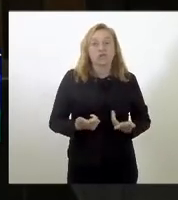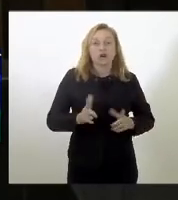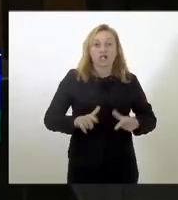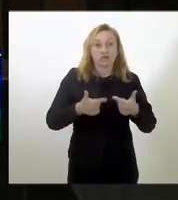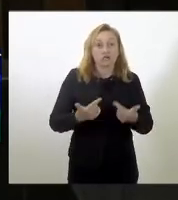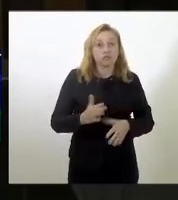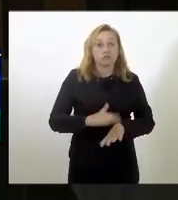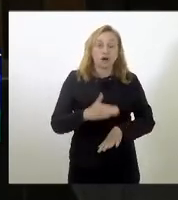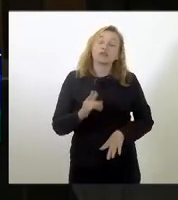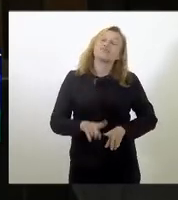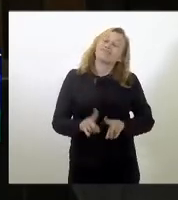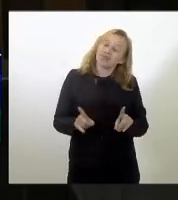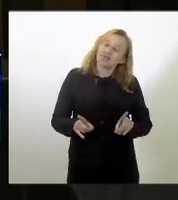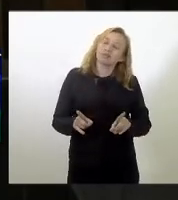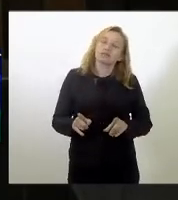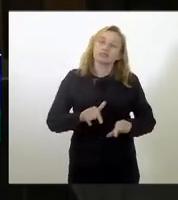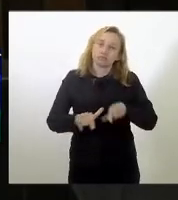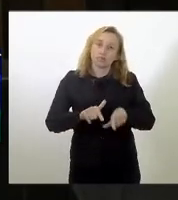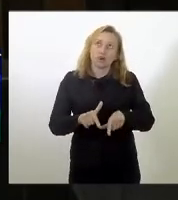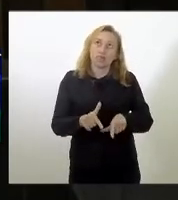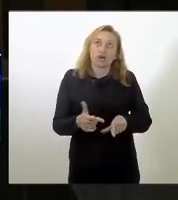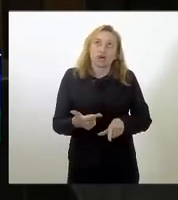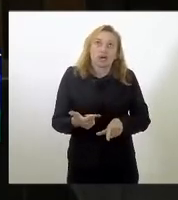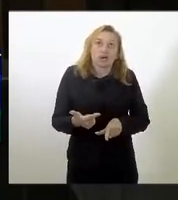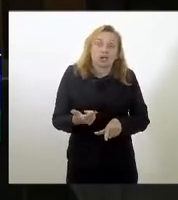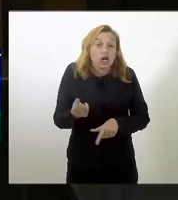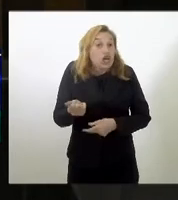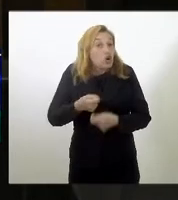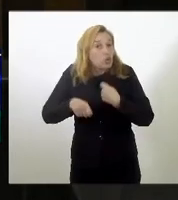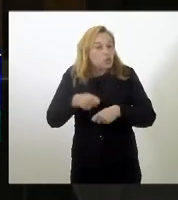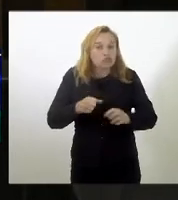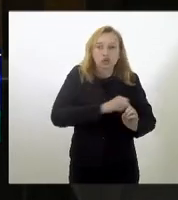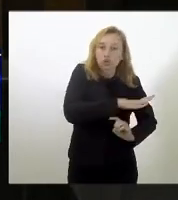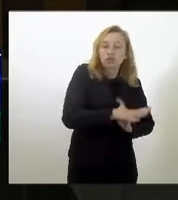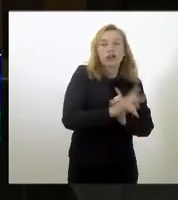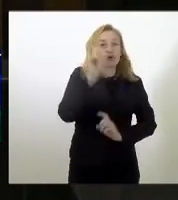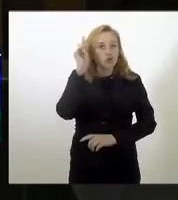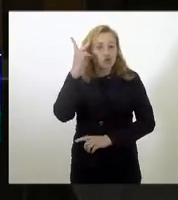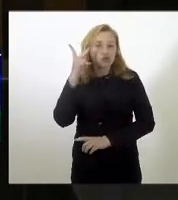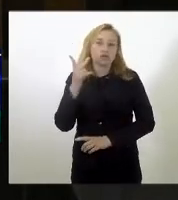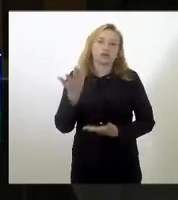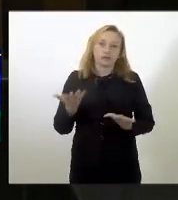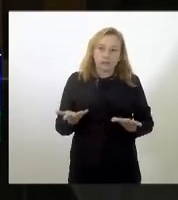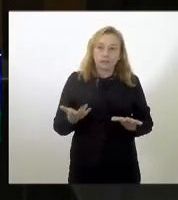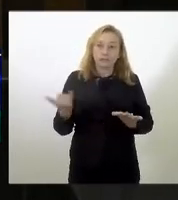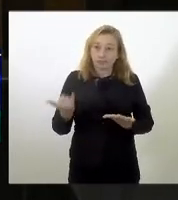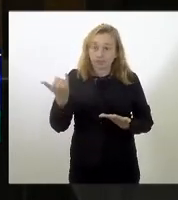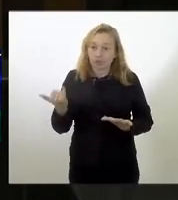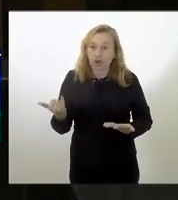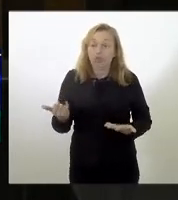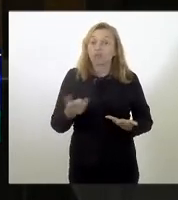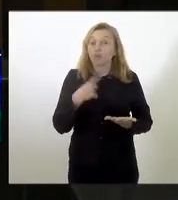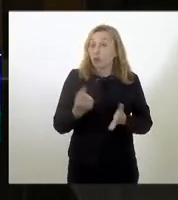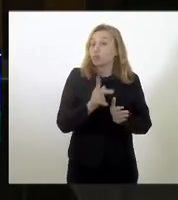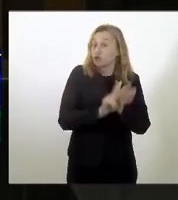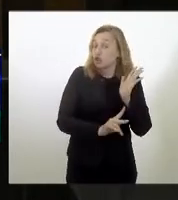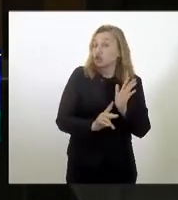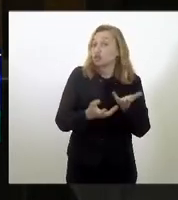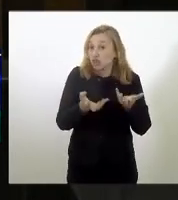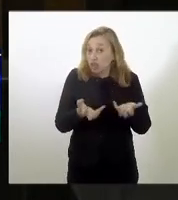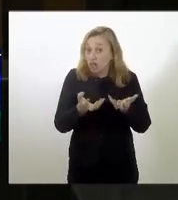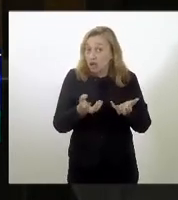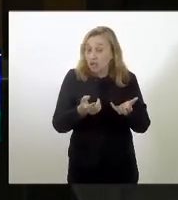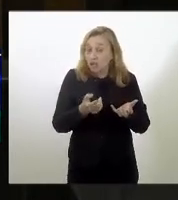mais, mas que tem um papel econômico e social historicamente relevante. Então, o que o nosso projeto quer é dar